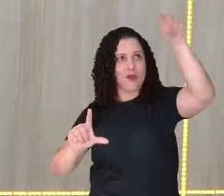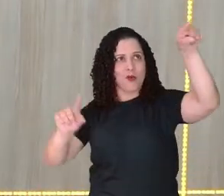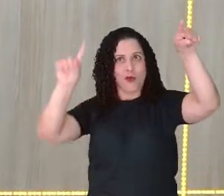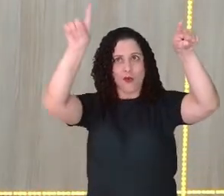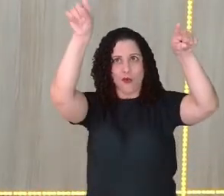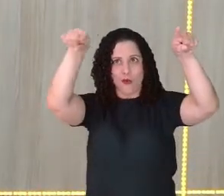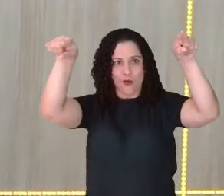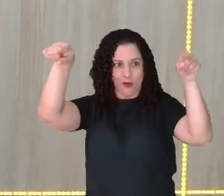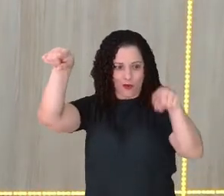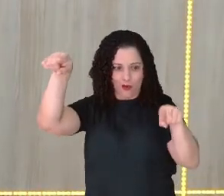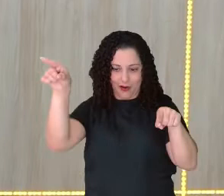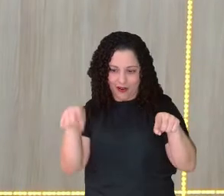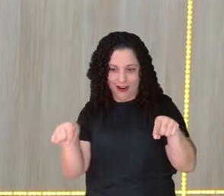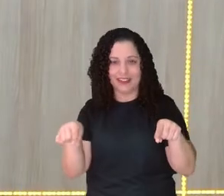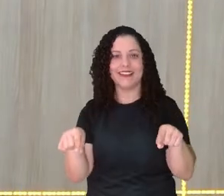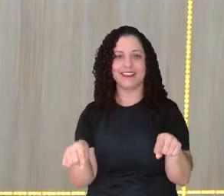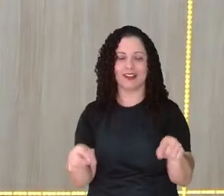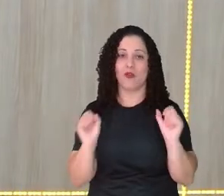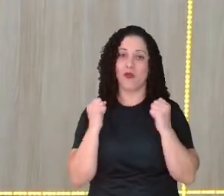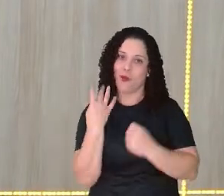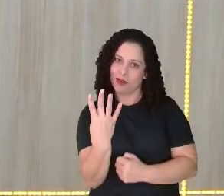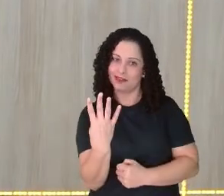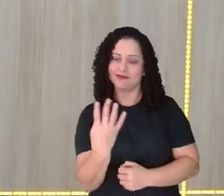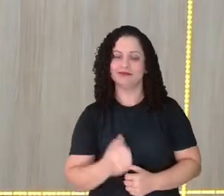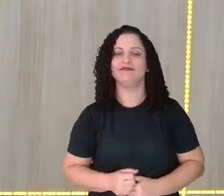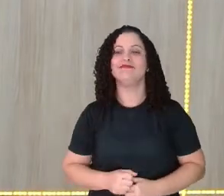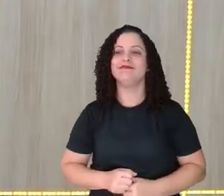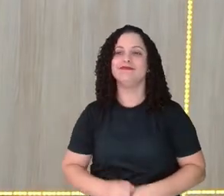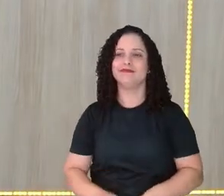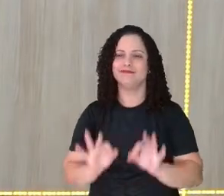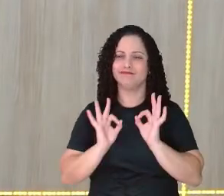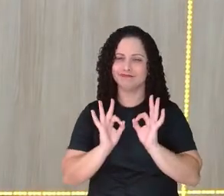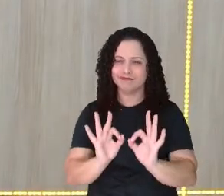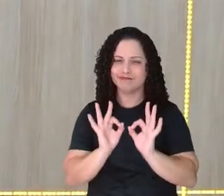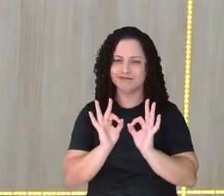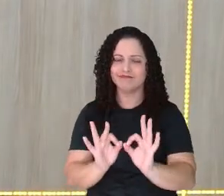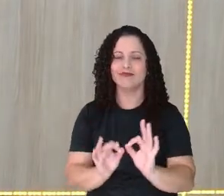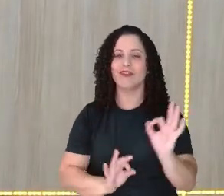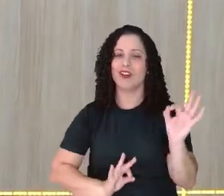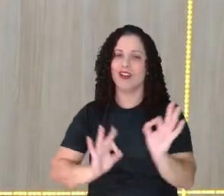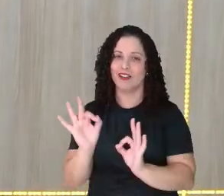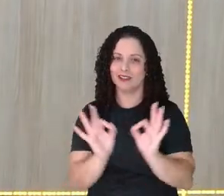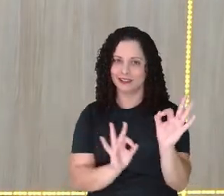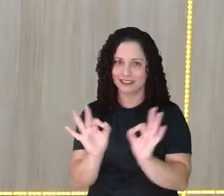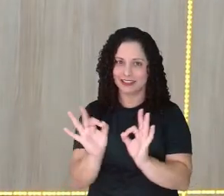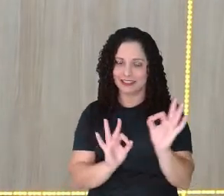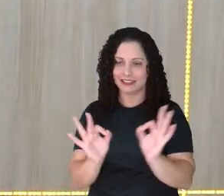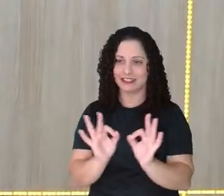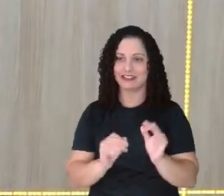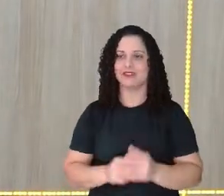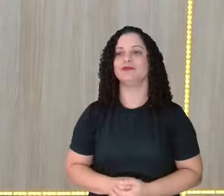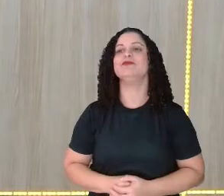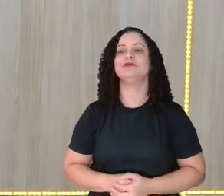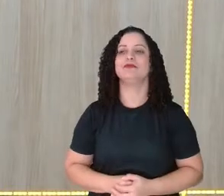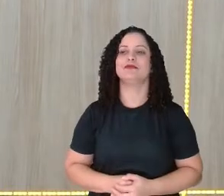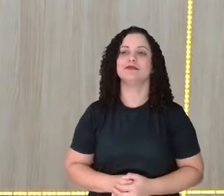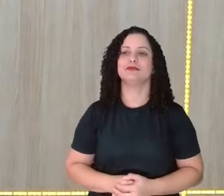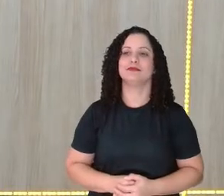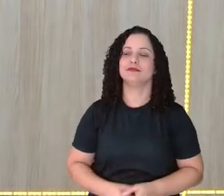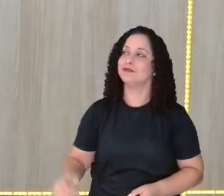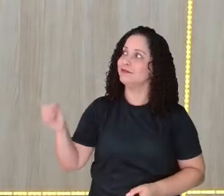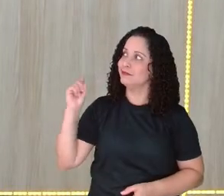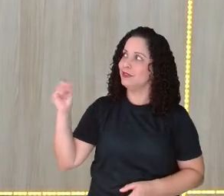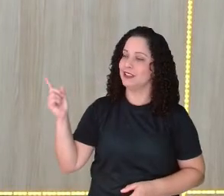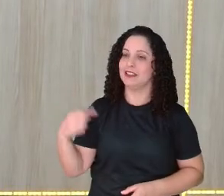os ângulos formados, eles estão ali bem no mesmo lado aí dos ângulos, ó. Eu tenho aqui